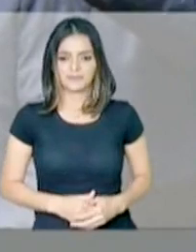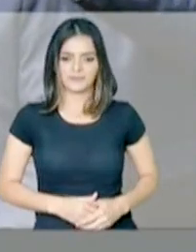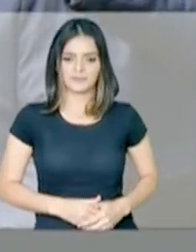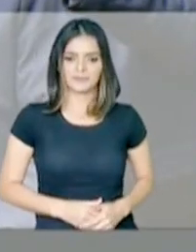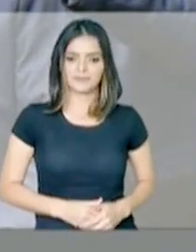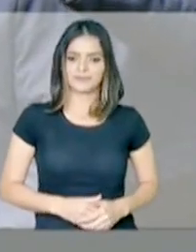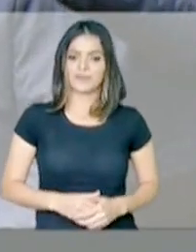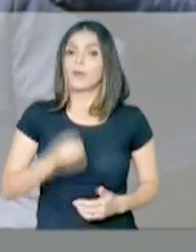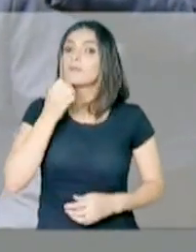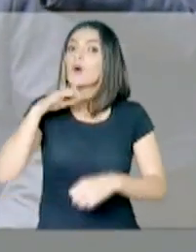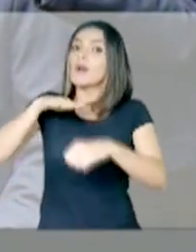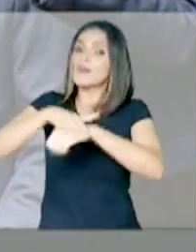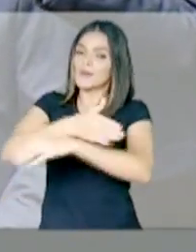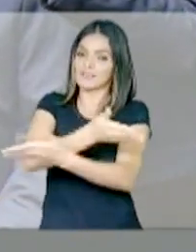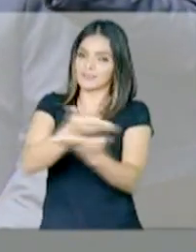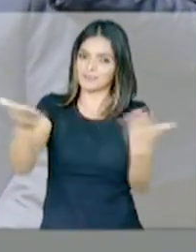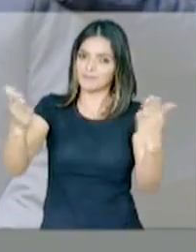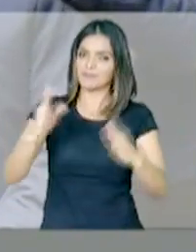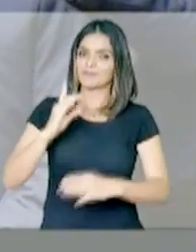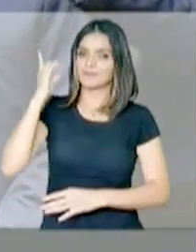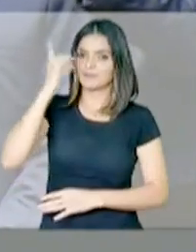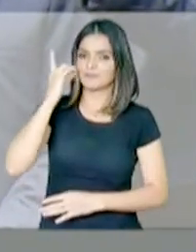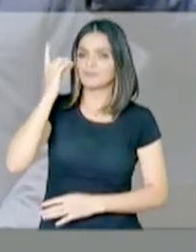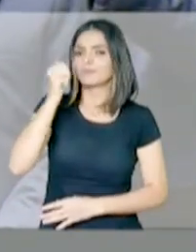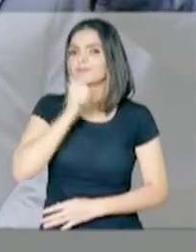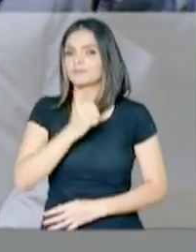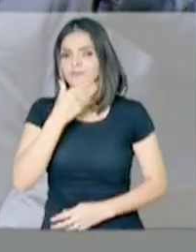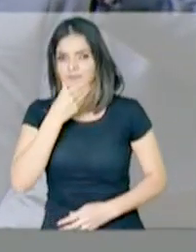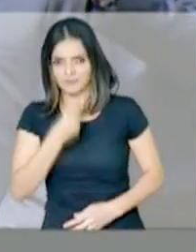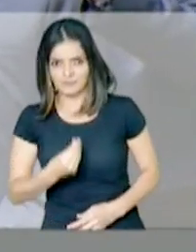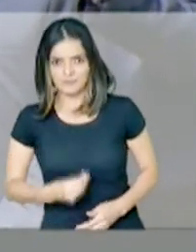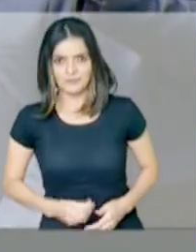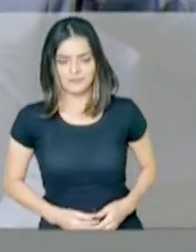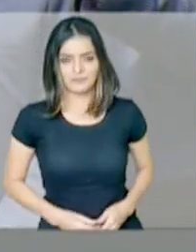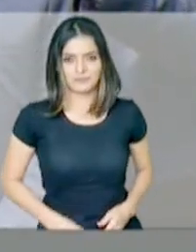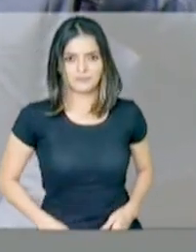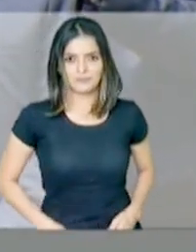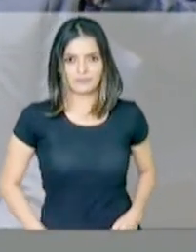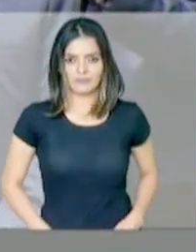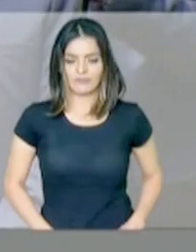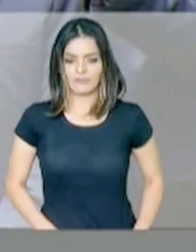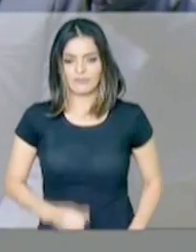é já considerável num contexto em que você tem um texto